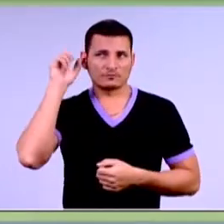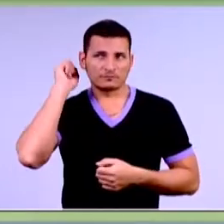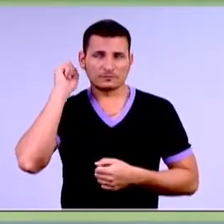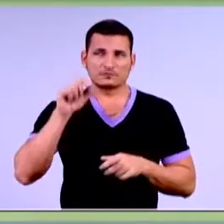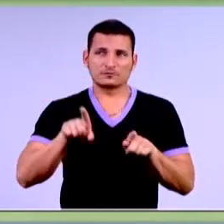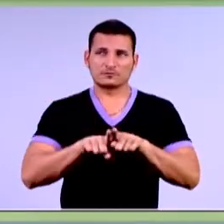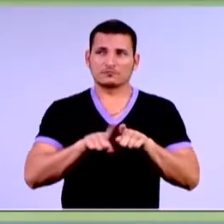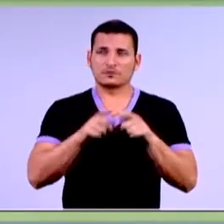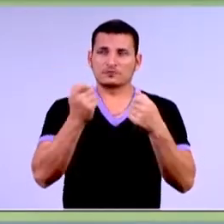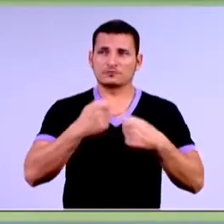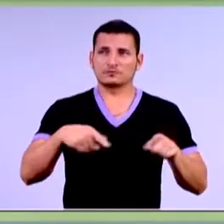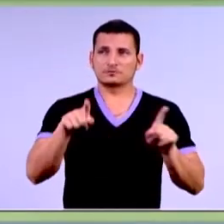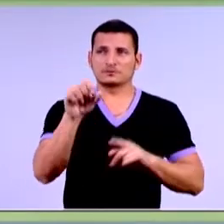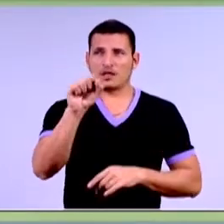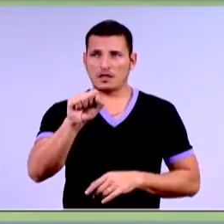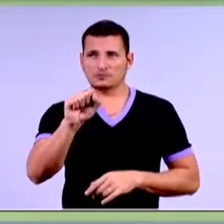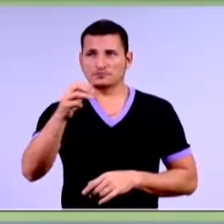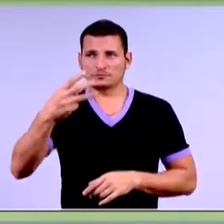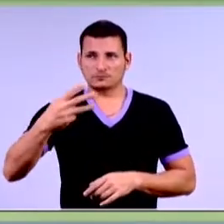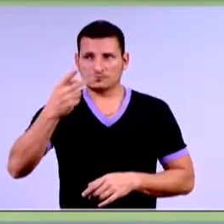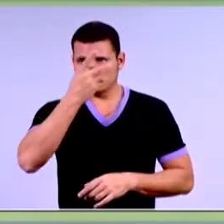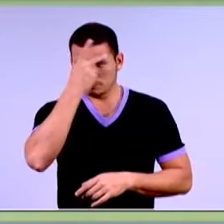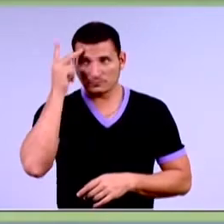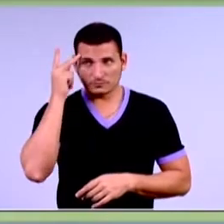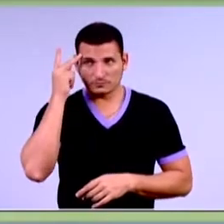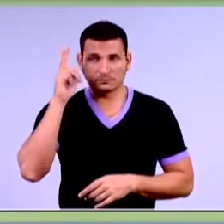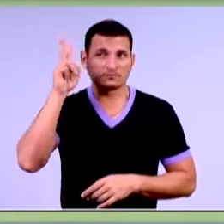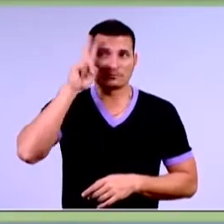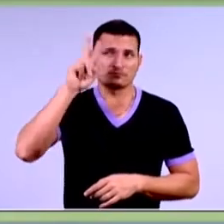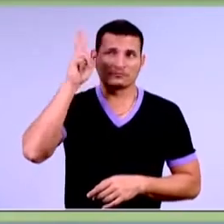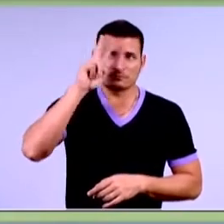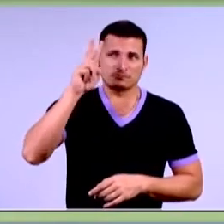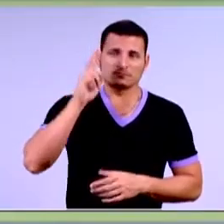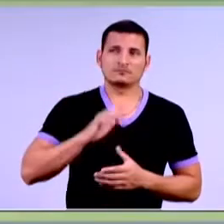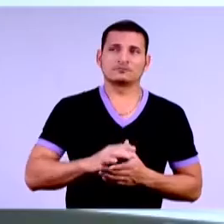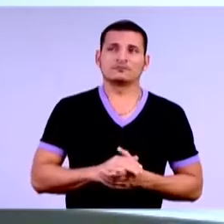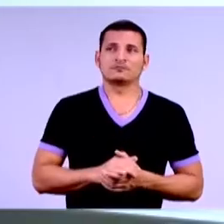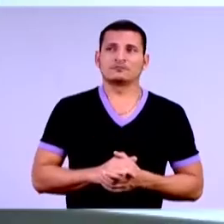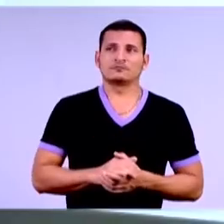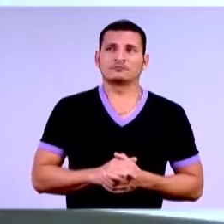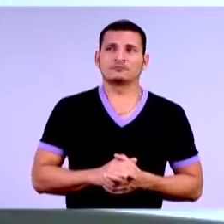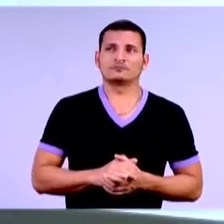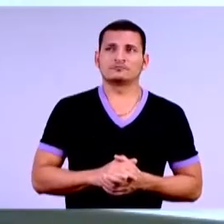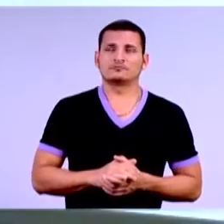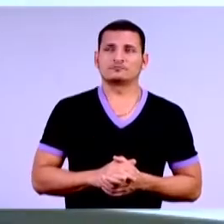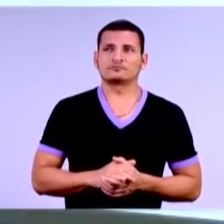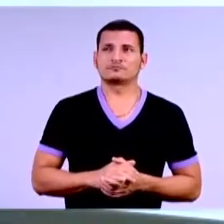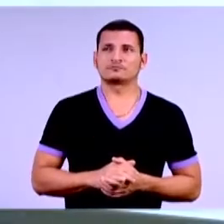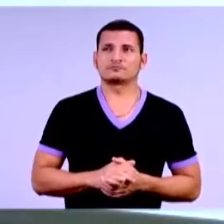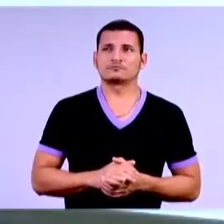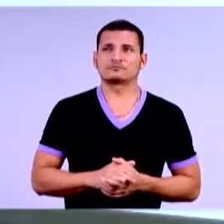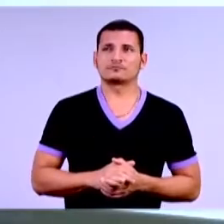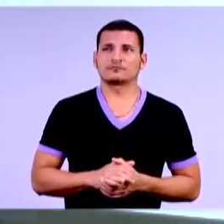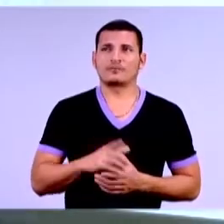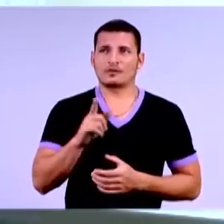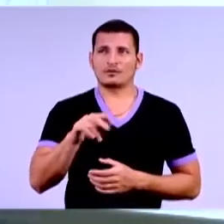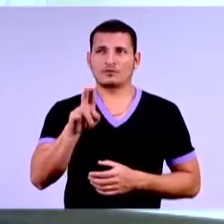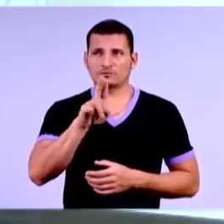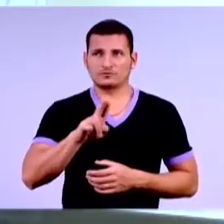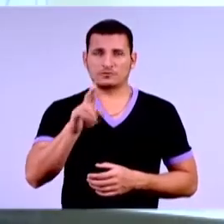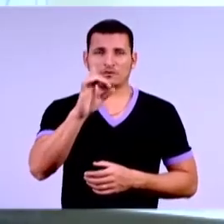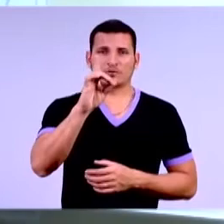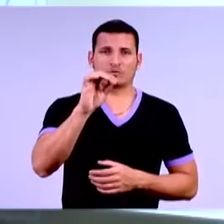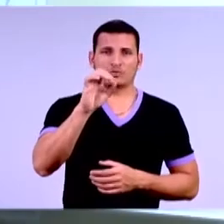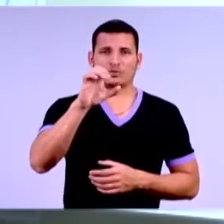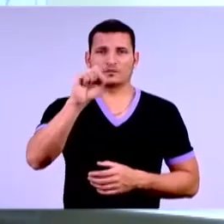s na terceira pessoa ok lembrando que o dança e hodan é usado na terceira pessoa